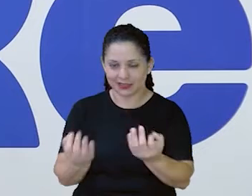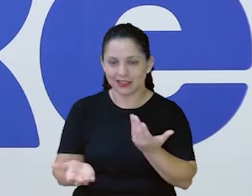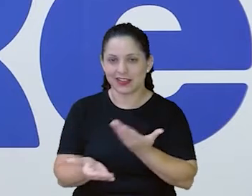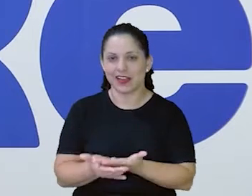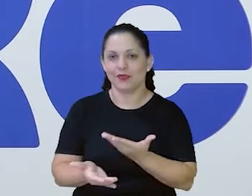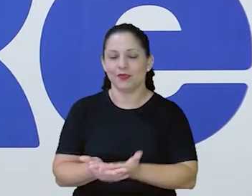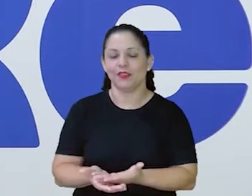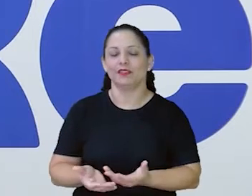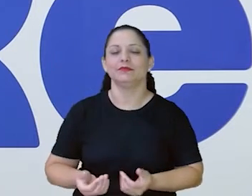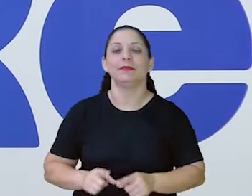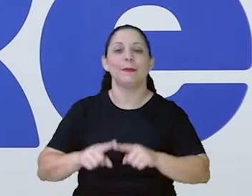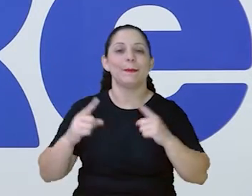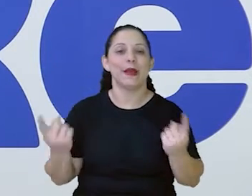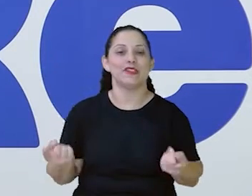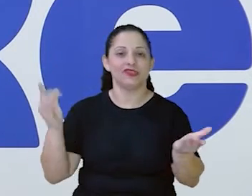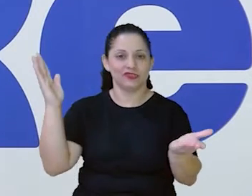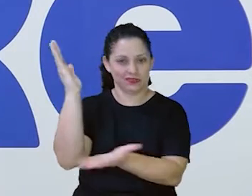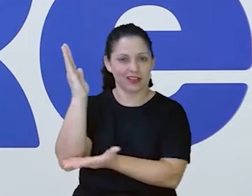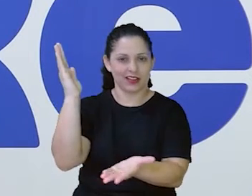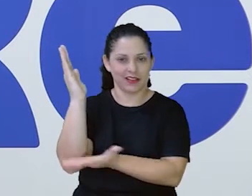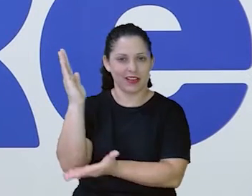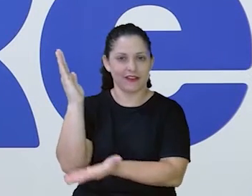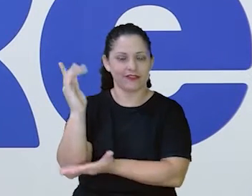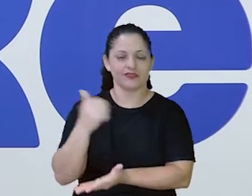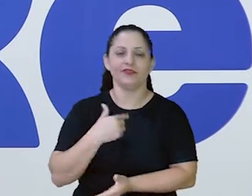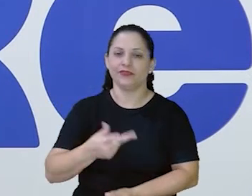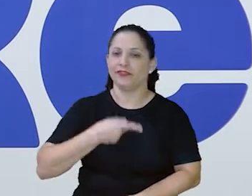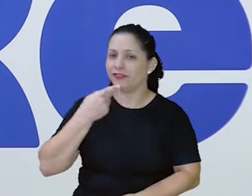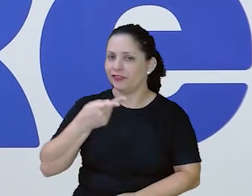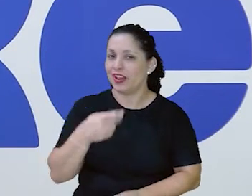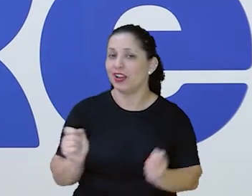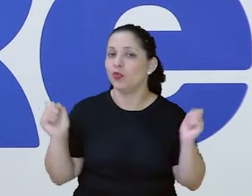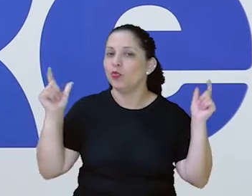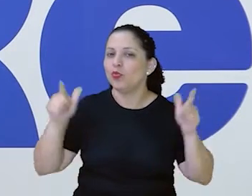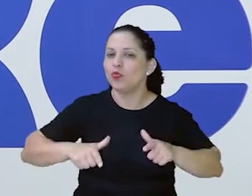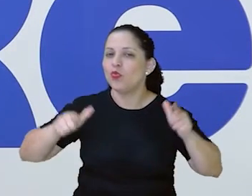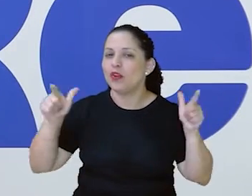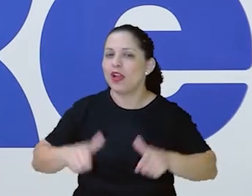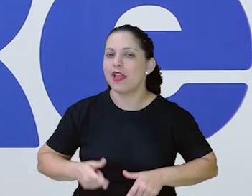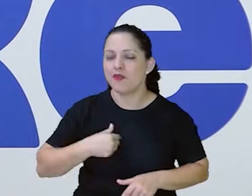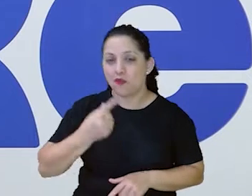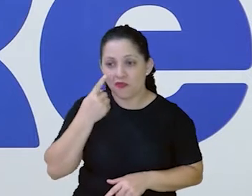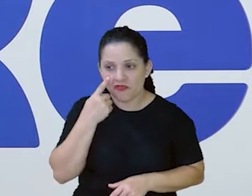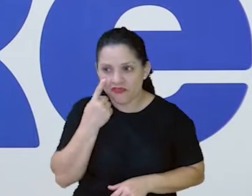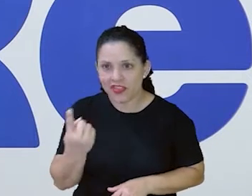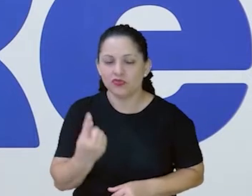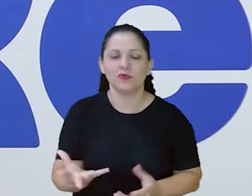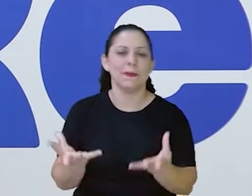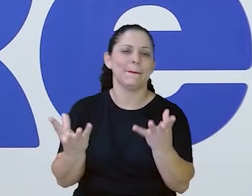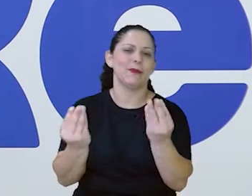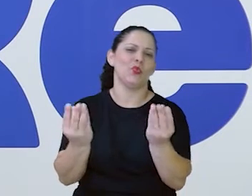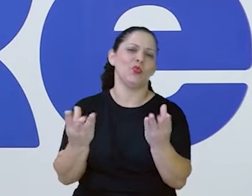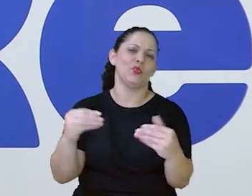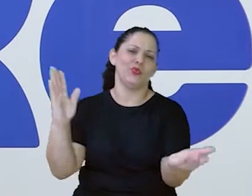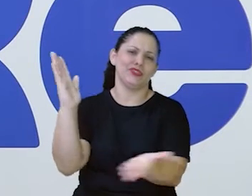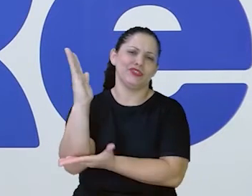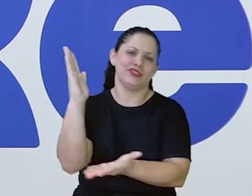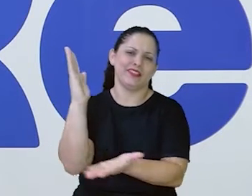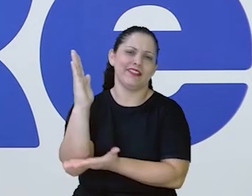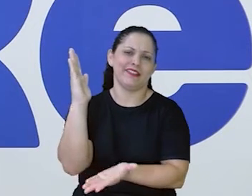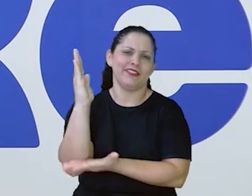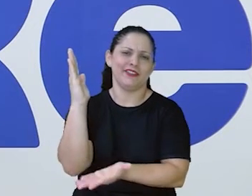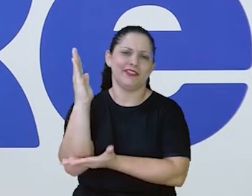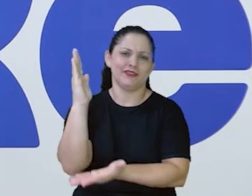aula, mas você falou das garrafas, eu queria destacar um lugar onde eu vejo muitas